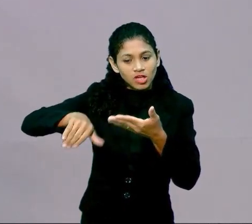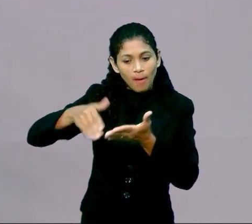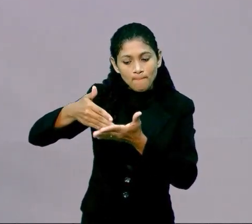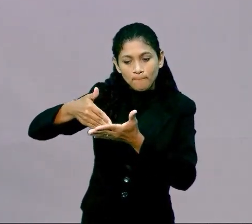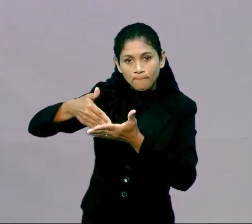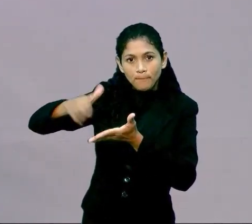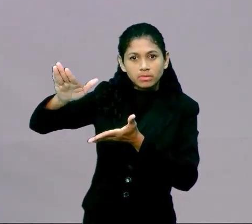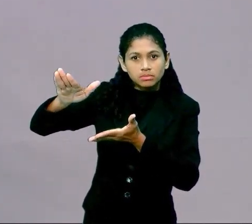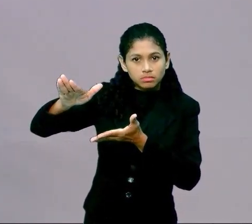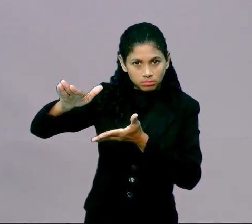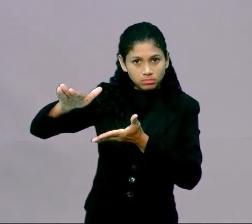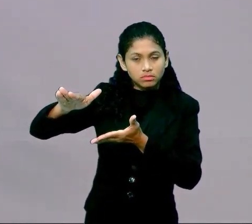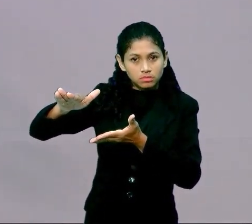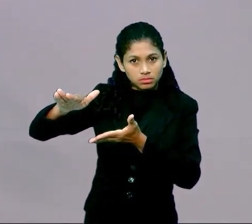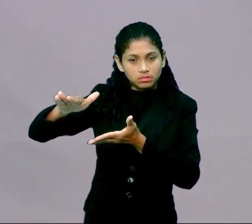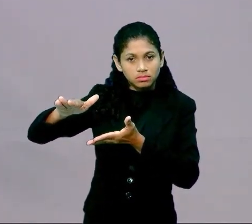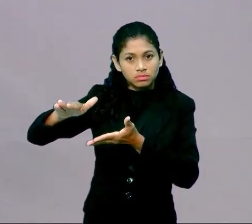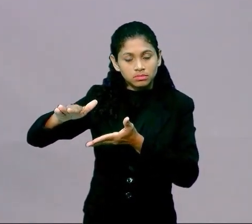dizer, acaba